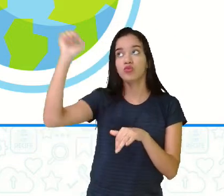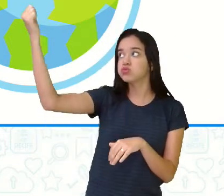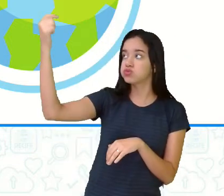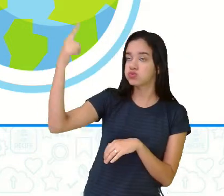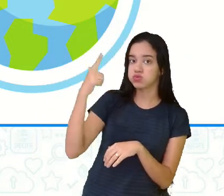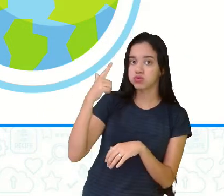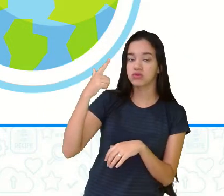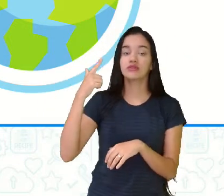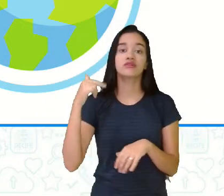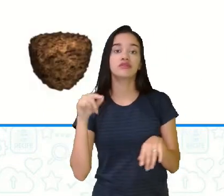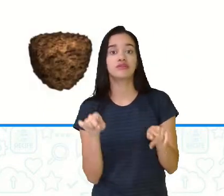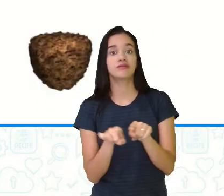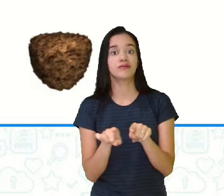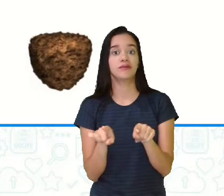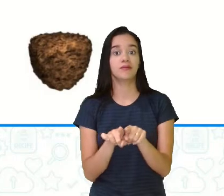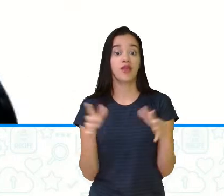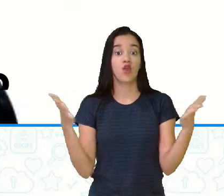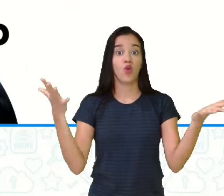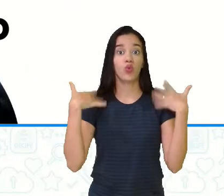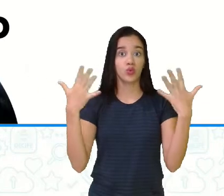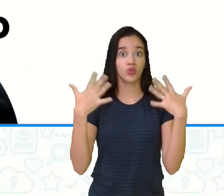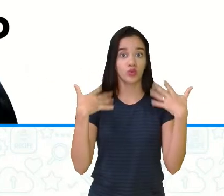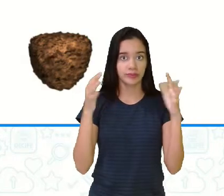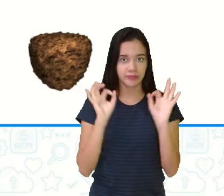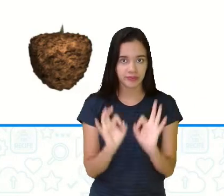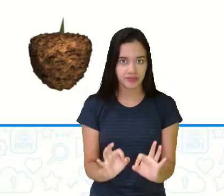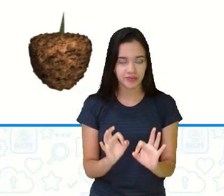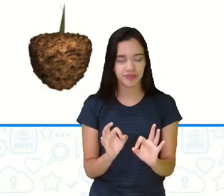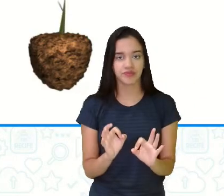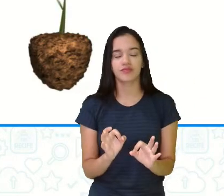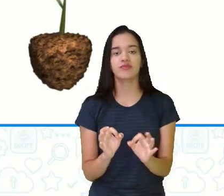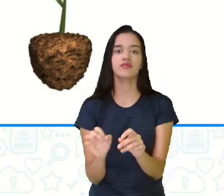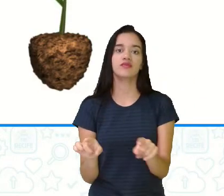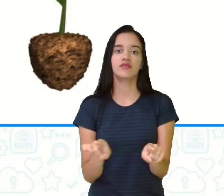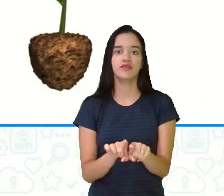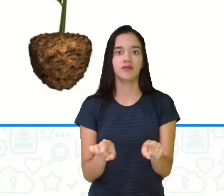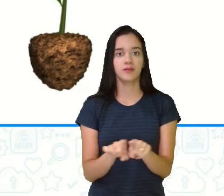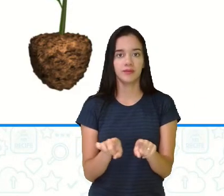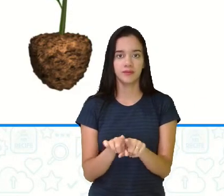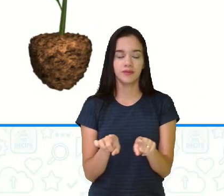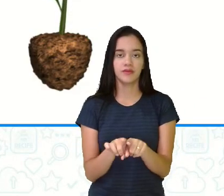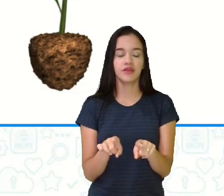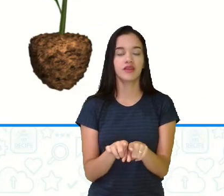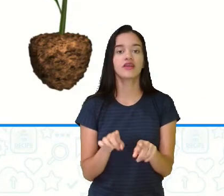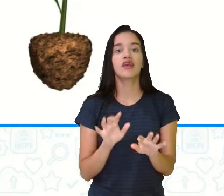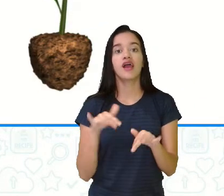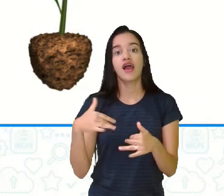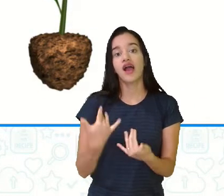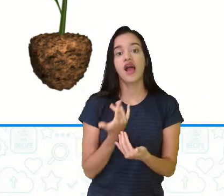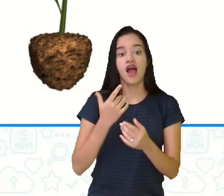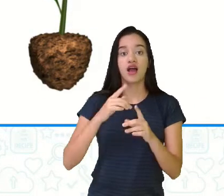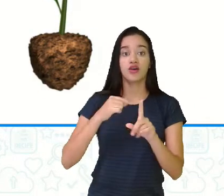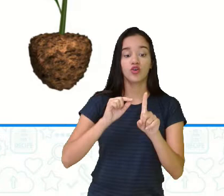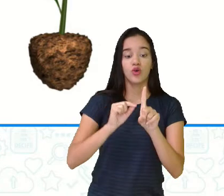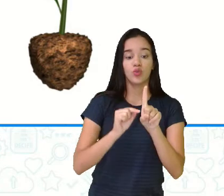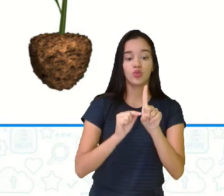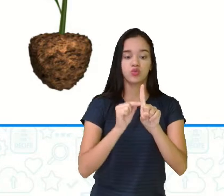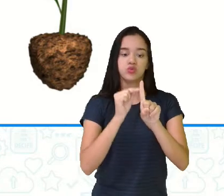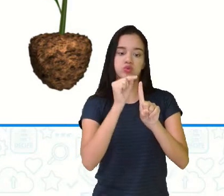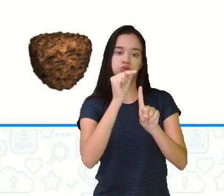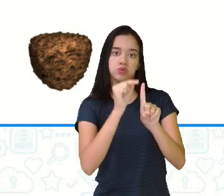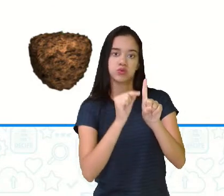solares e a absorção do calor, tá? Sem a presença desses fenômenos, a temperatura na Terra seria